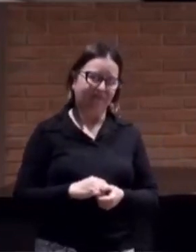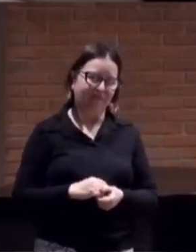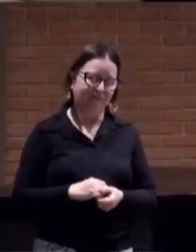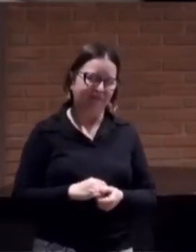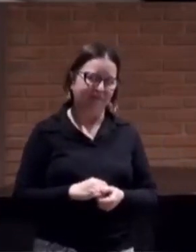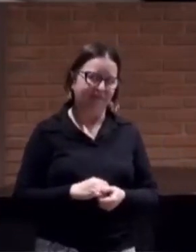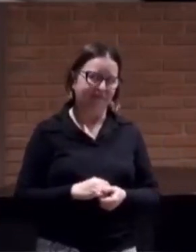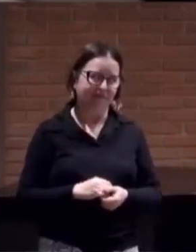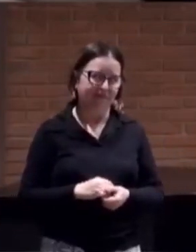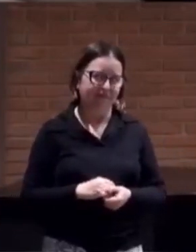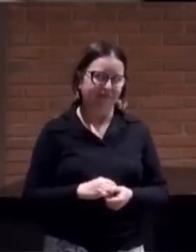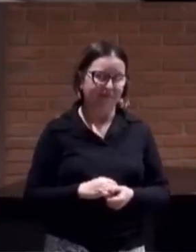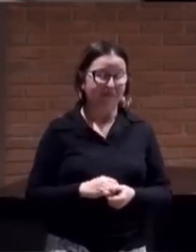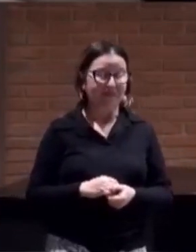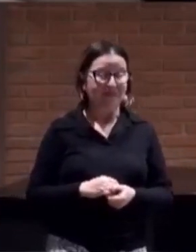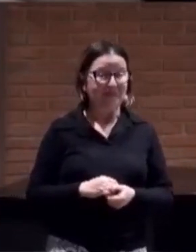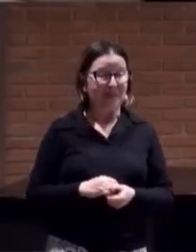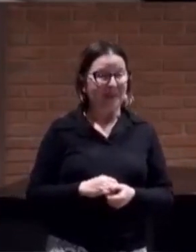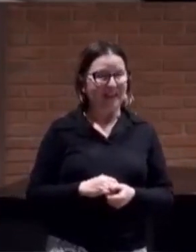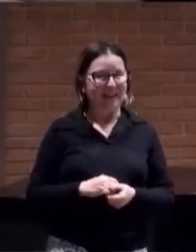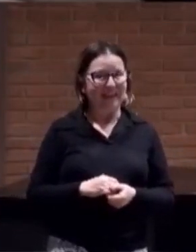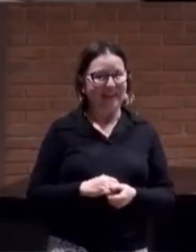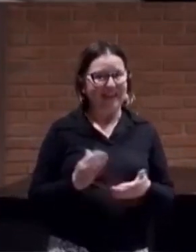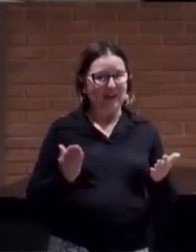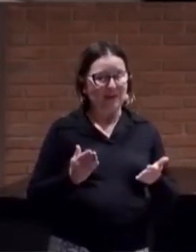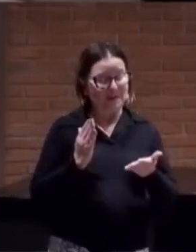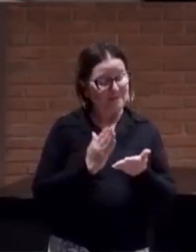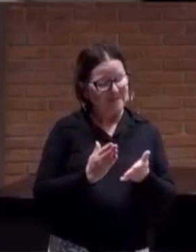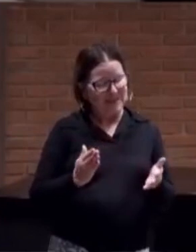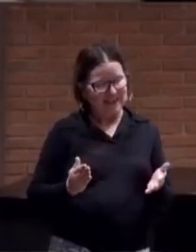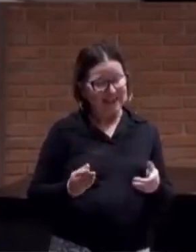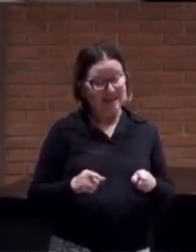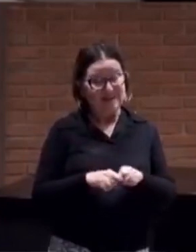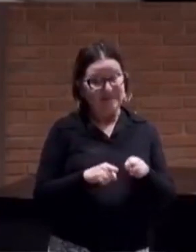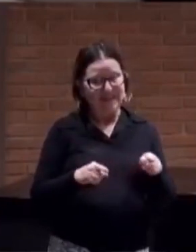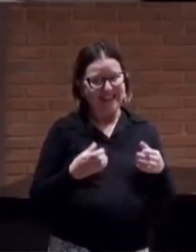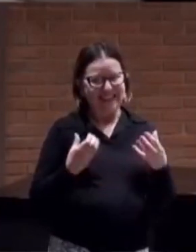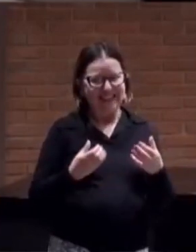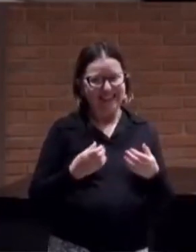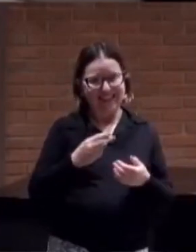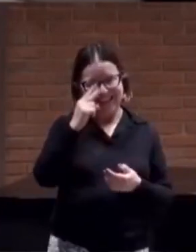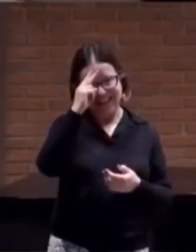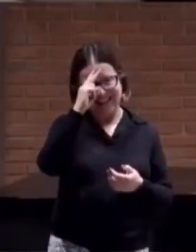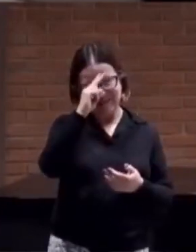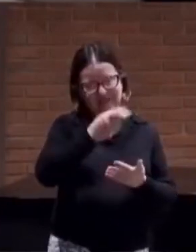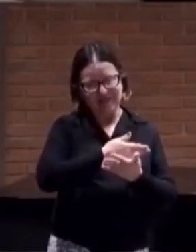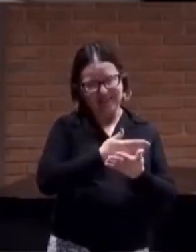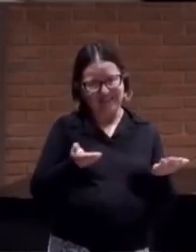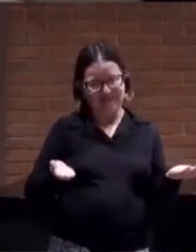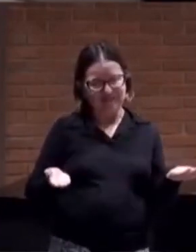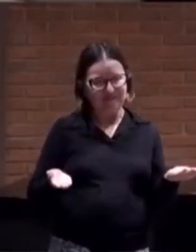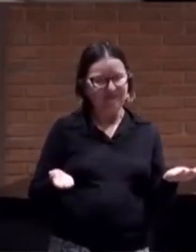Eu vou parar por aqui hoje, mas eu quero lembrar você.